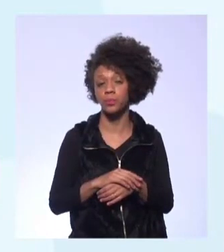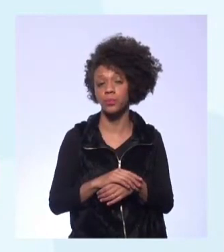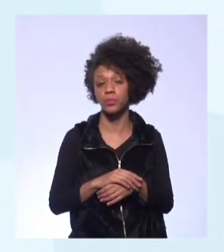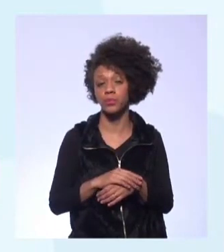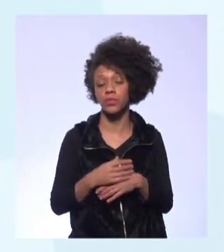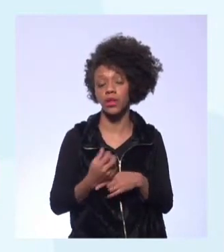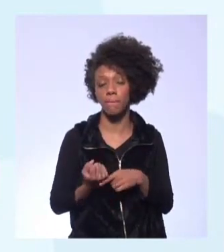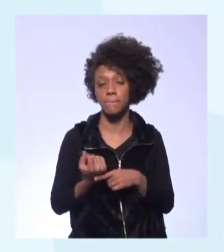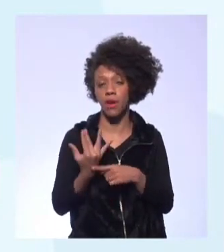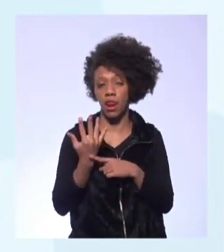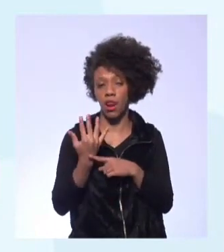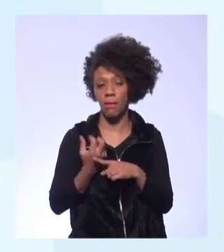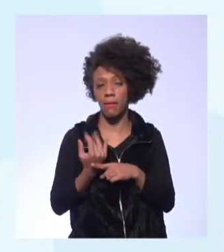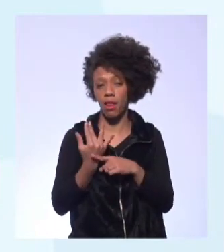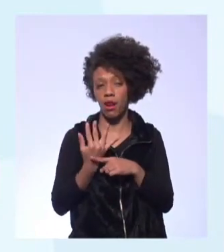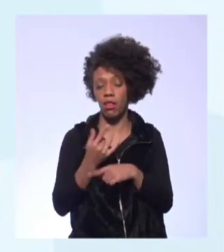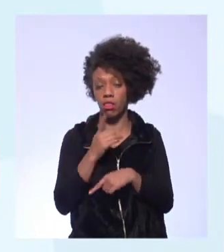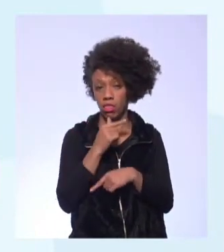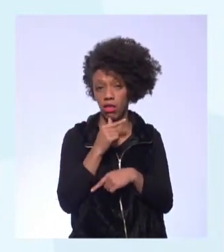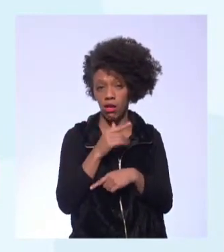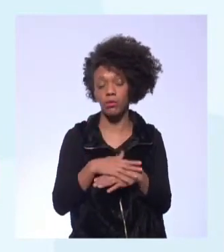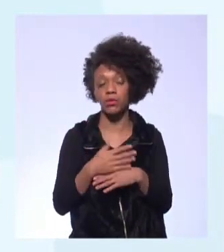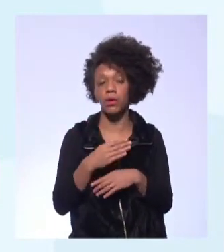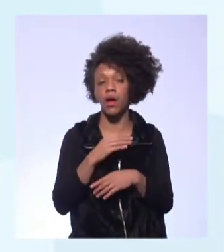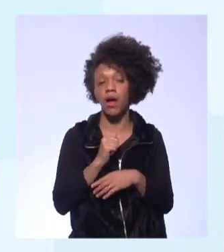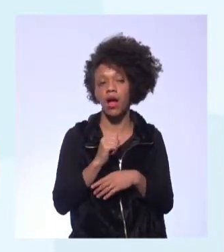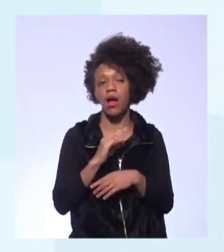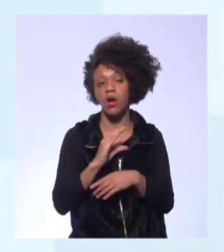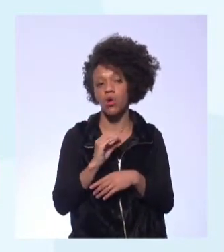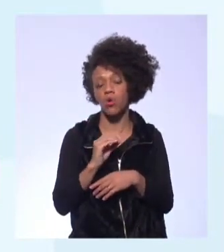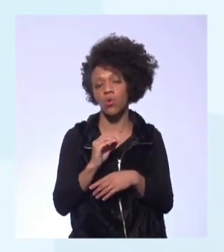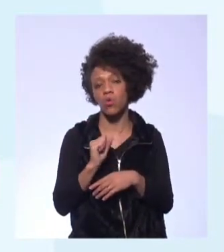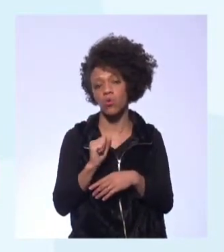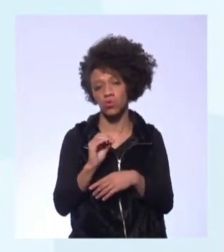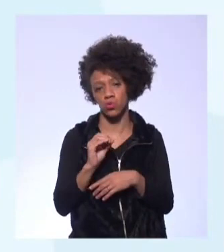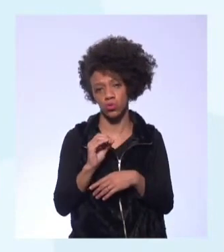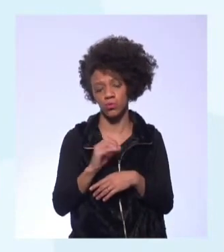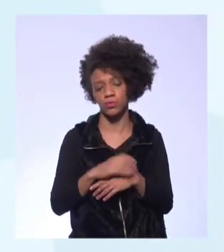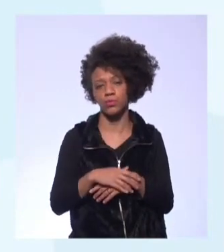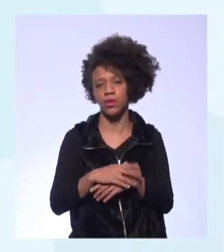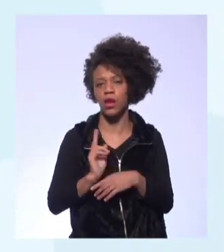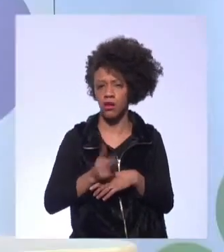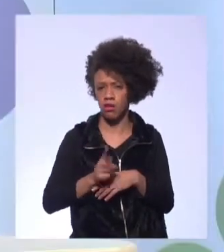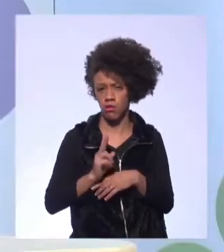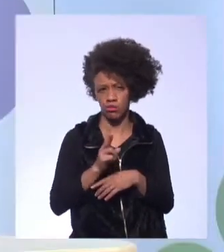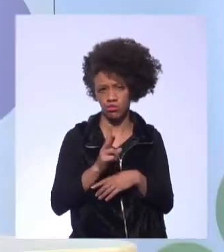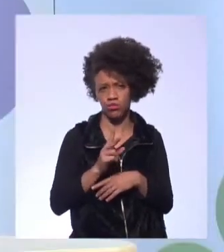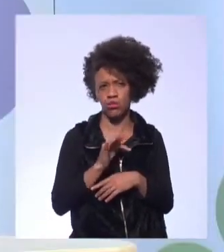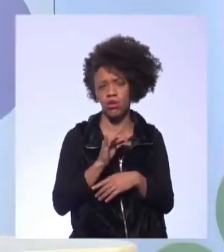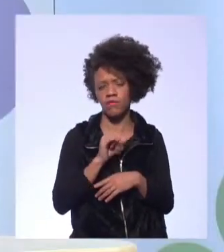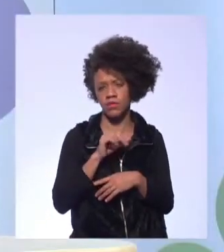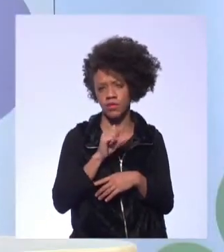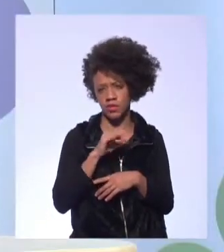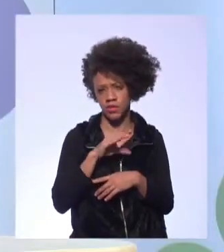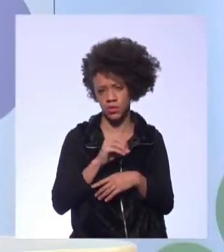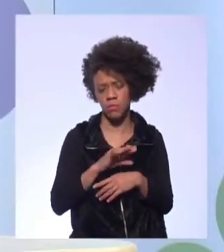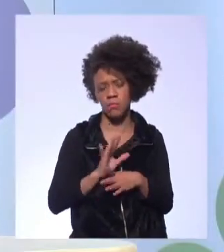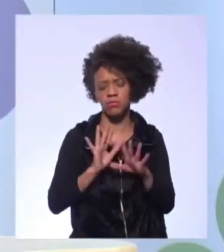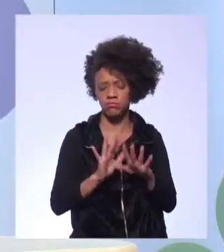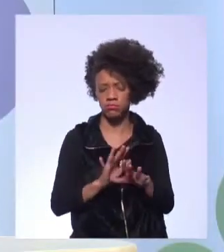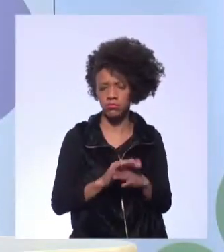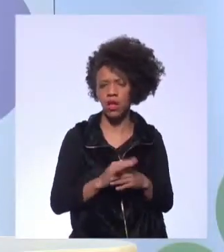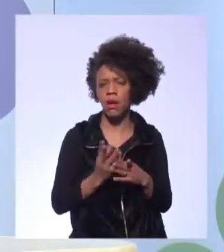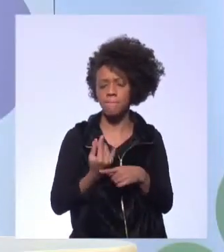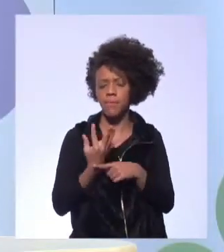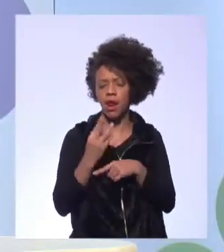está dissolvido esse componente na água. Então, chama aquoso, tá ok? Aqui, aquoso, perfeito? Ele continua no estado físico dele, mas ele está ali Ele foi